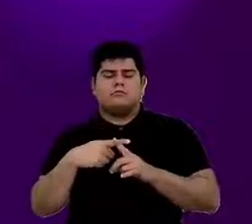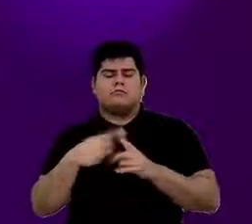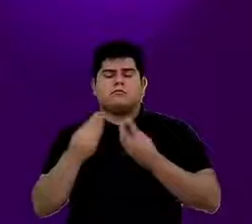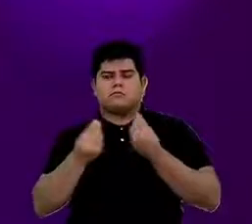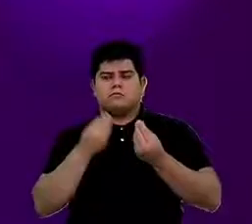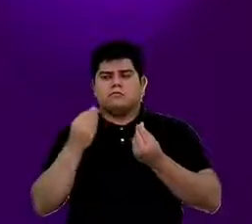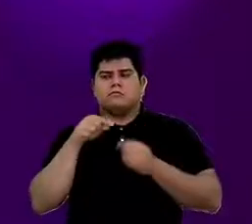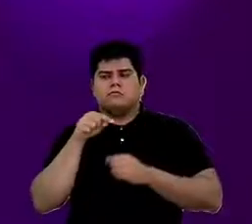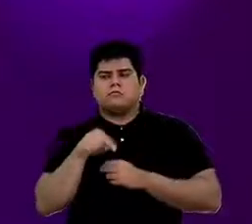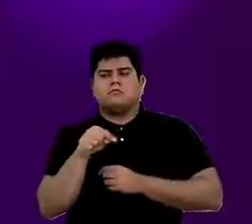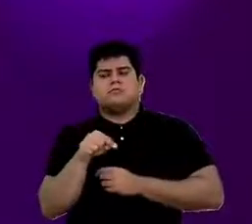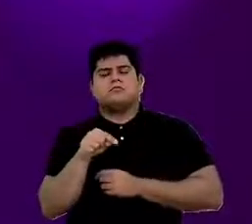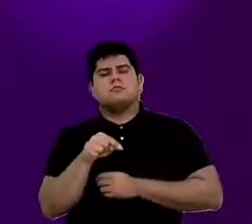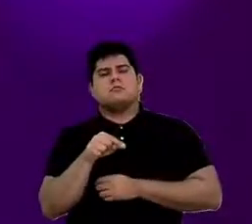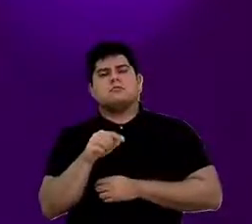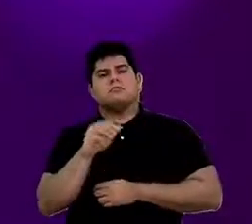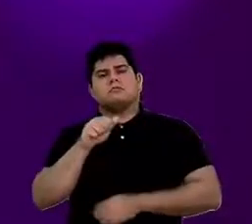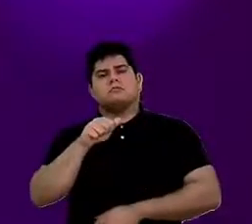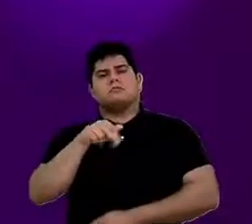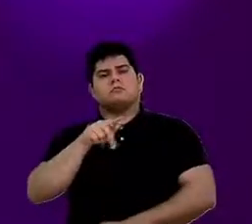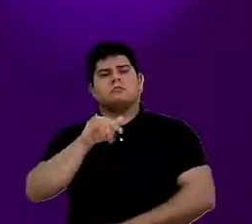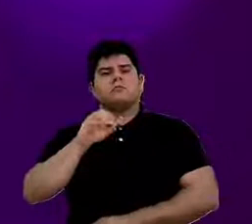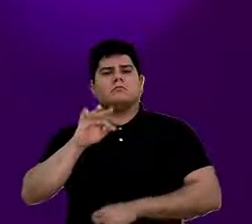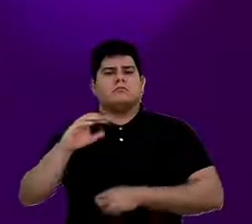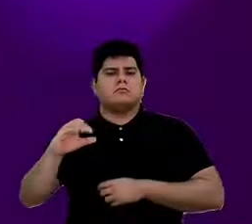em relação à angio-TC sozinha.